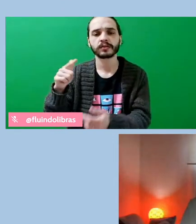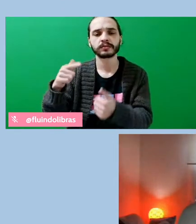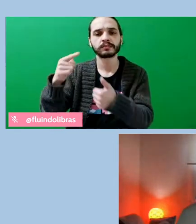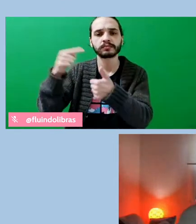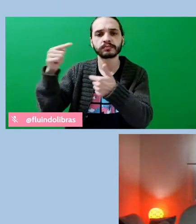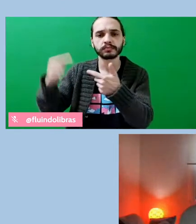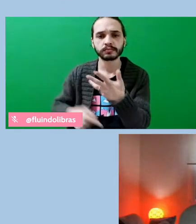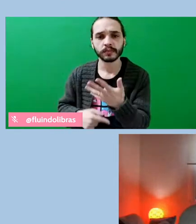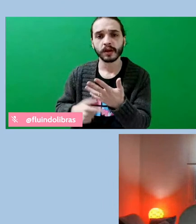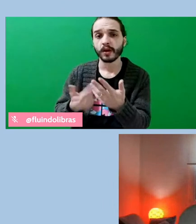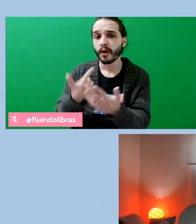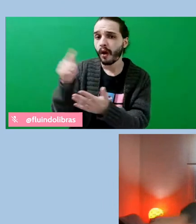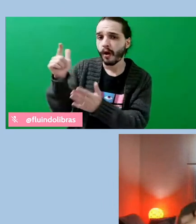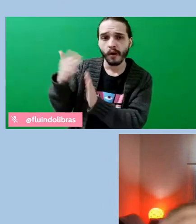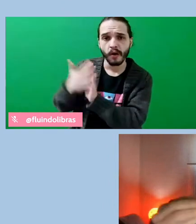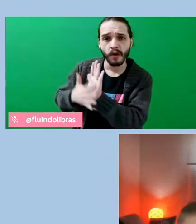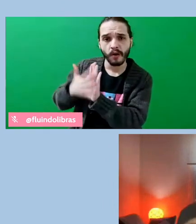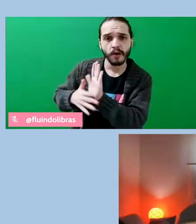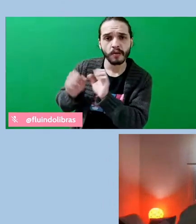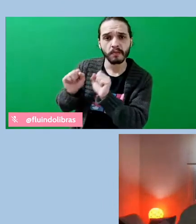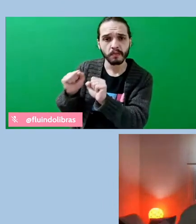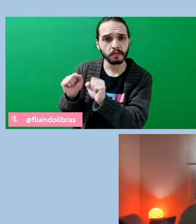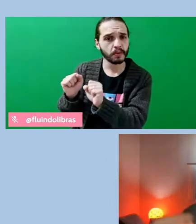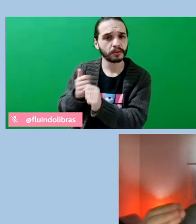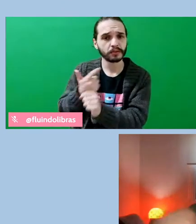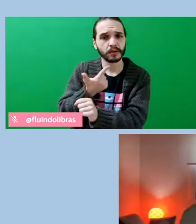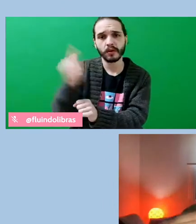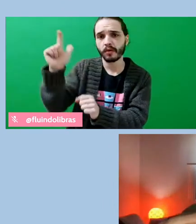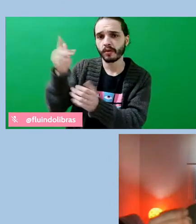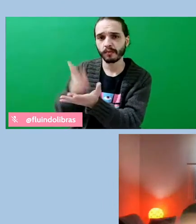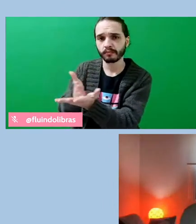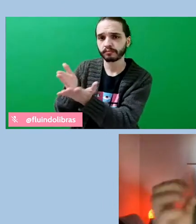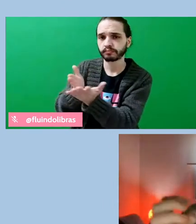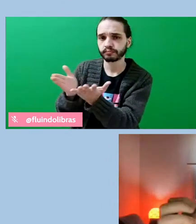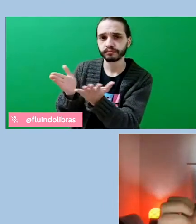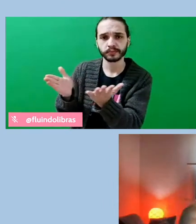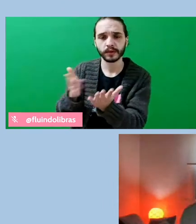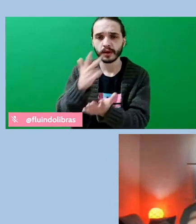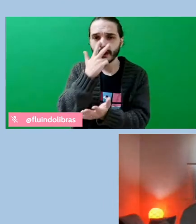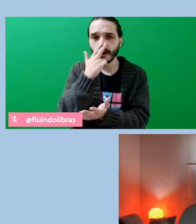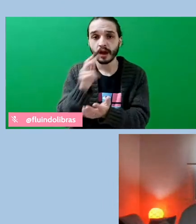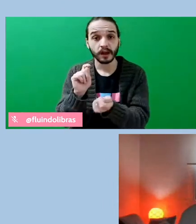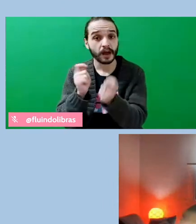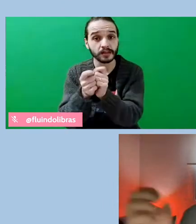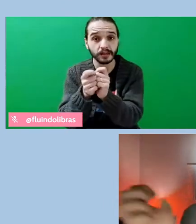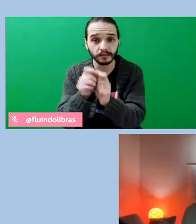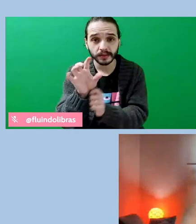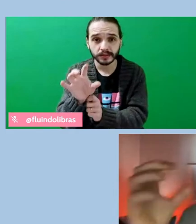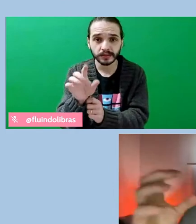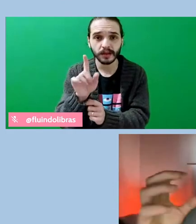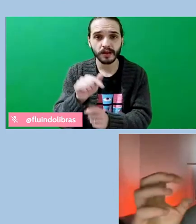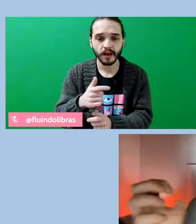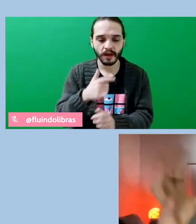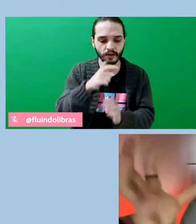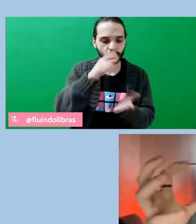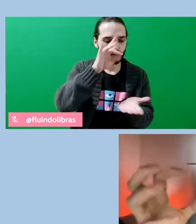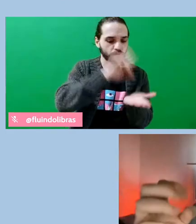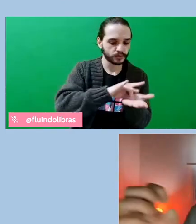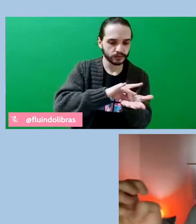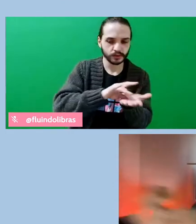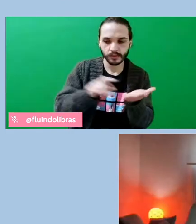outras roteiristas, ele teria ido para outro lugar completamente. Ele se dá no encontro. A adaptação se dá nesse choque entre um original e alguém,